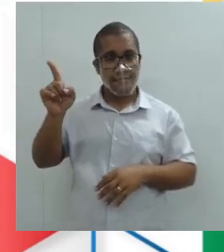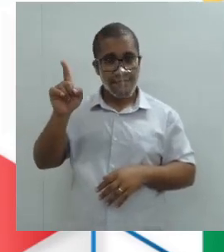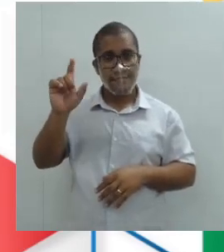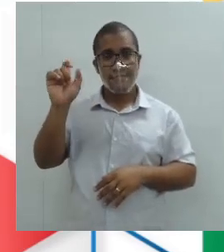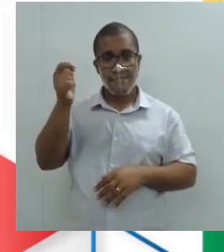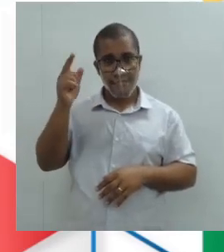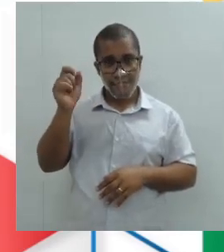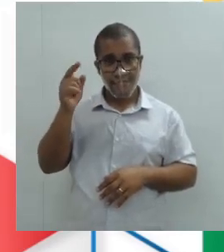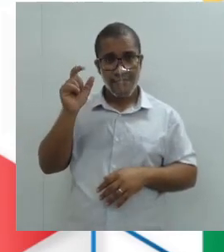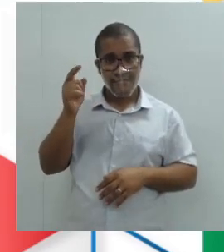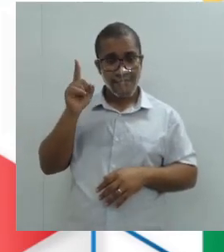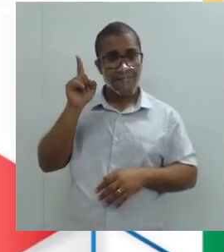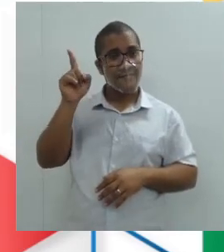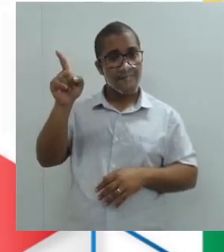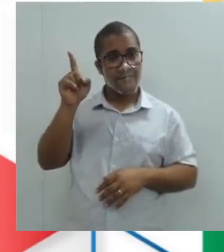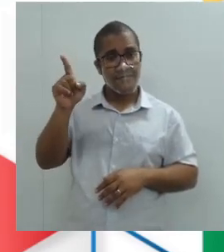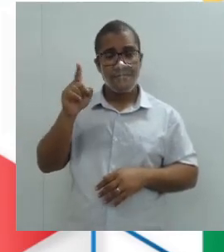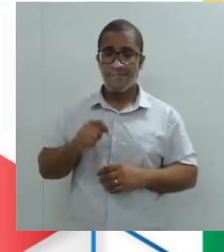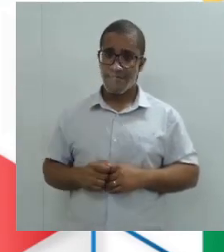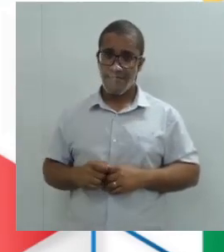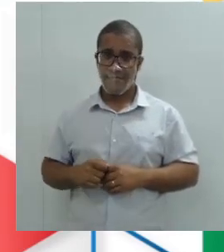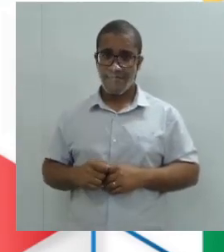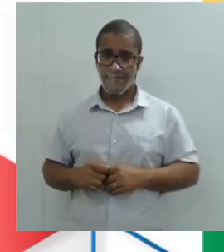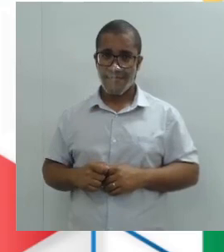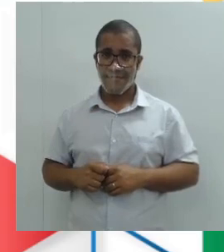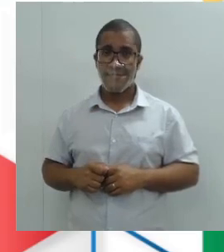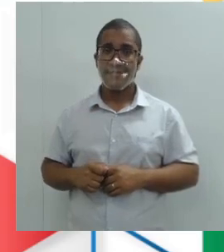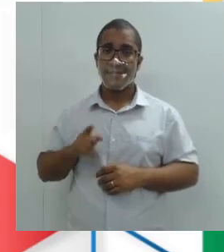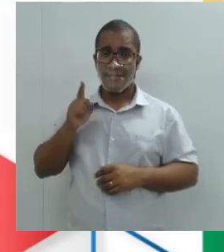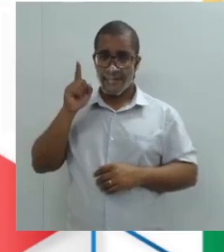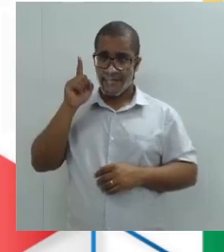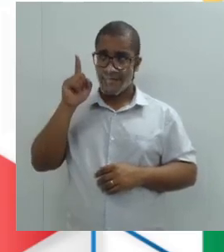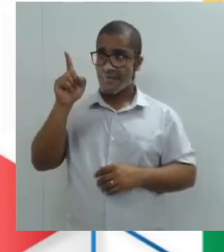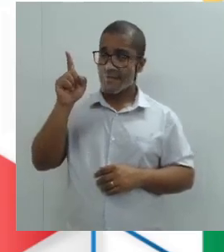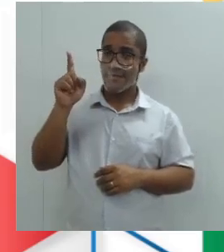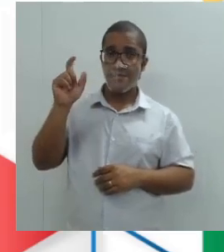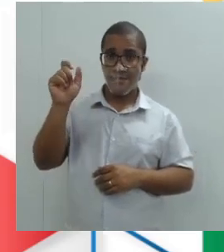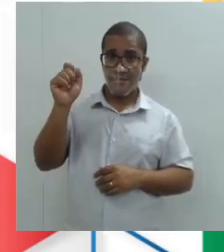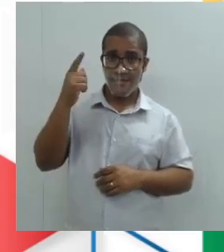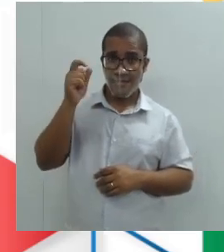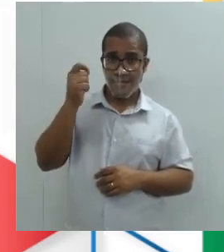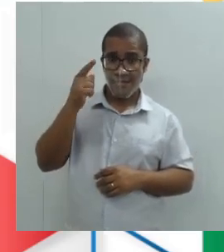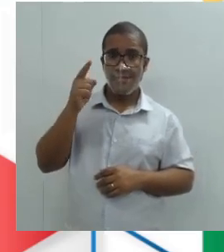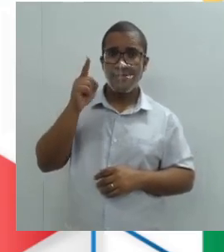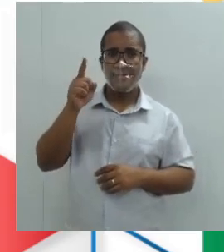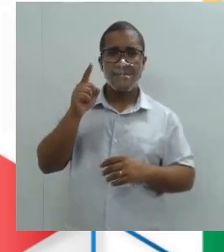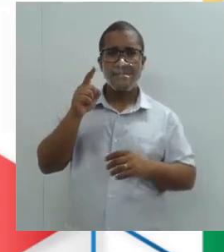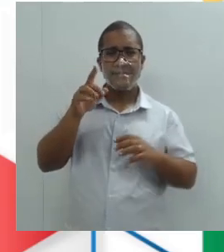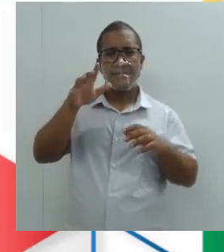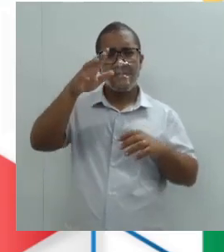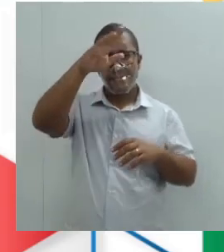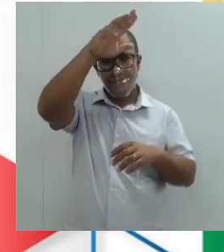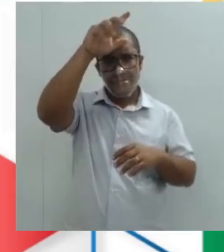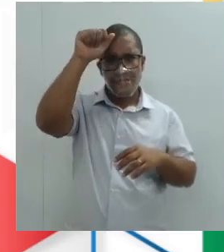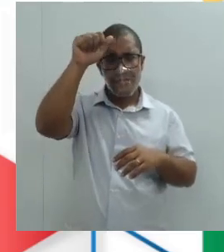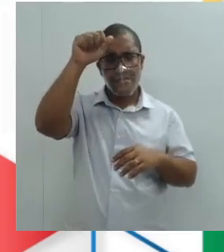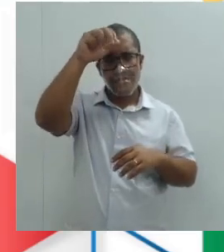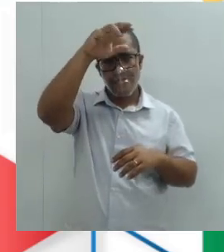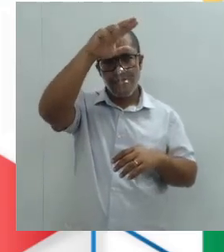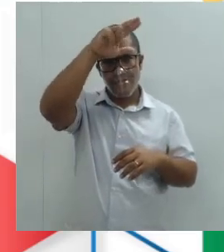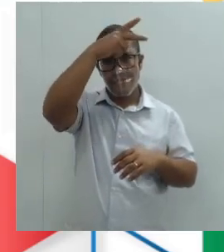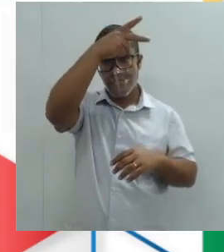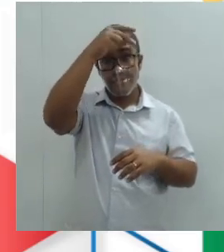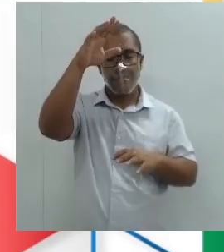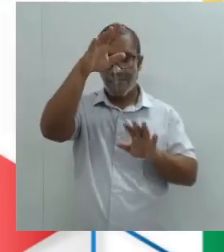históricas, né, do sítio histórico de Olinda. Ali é como quem vai para a prefeitura da cidade de